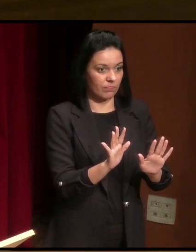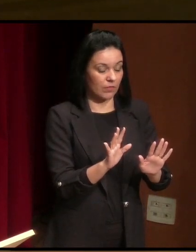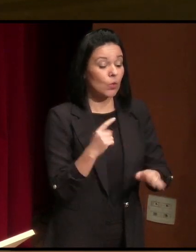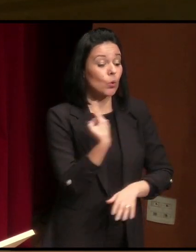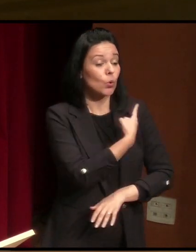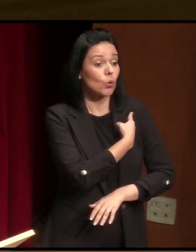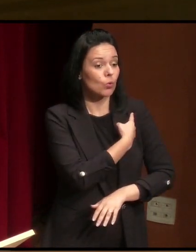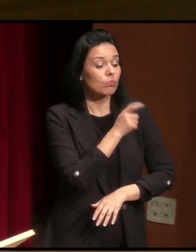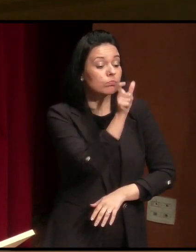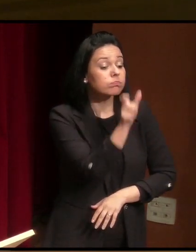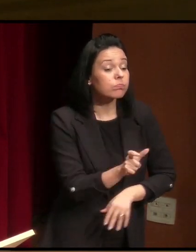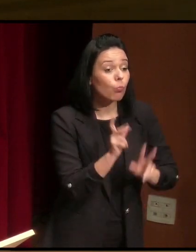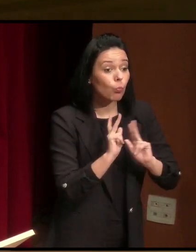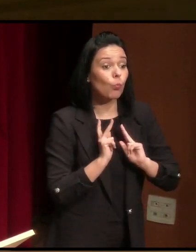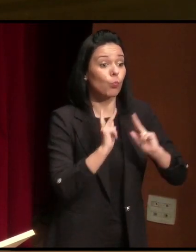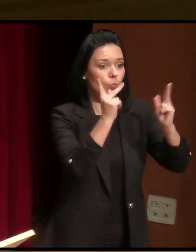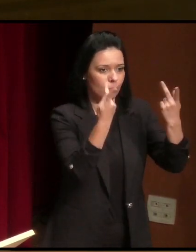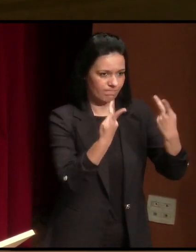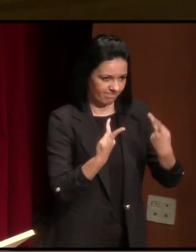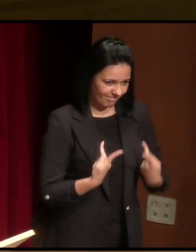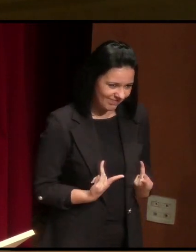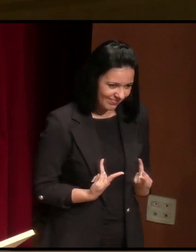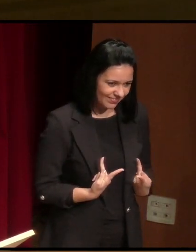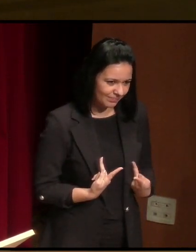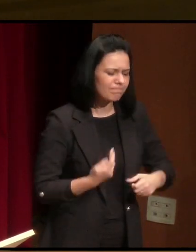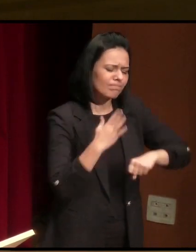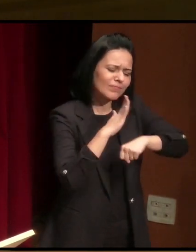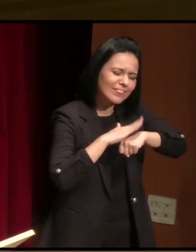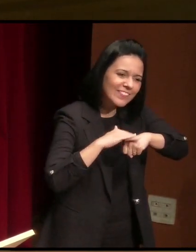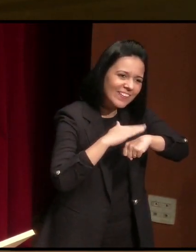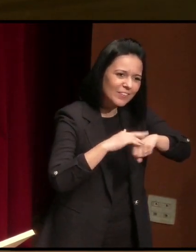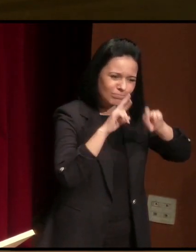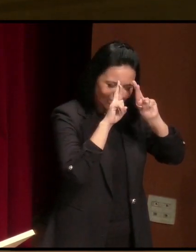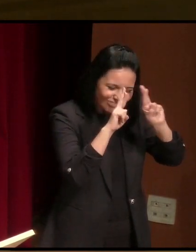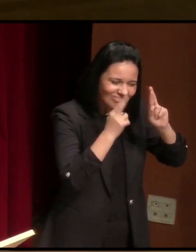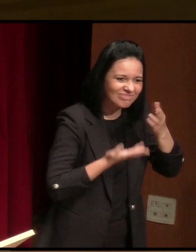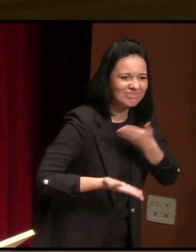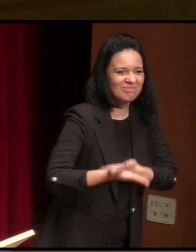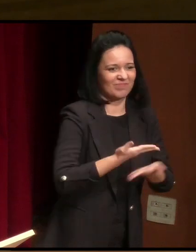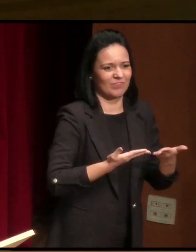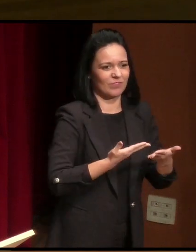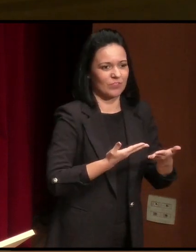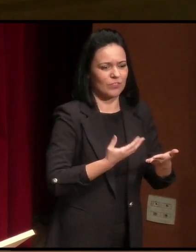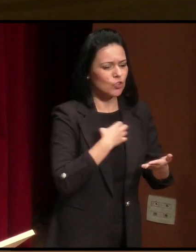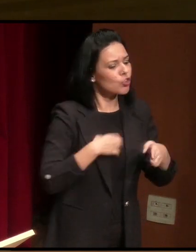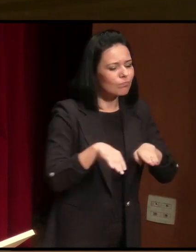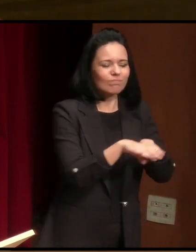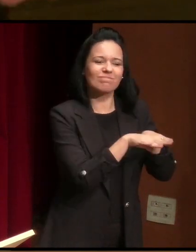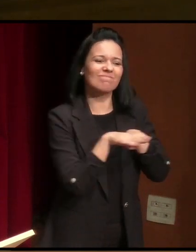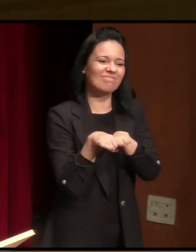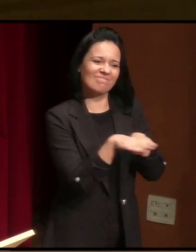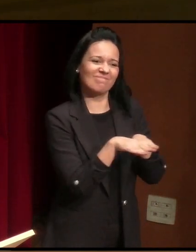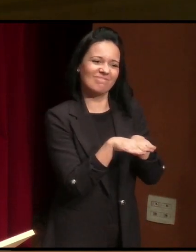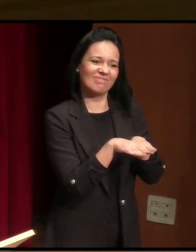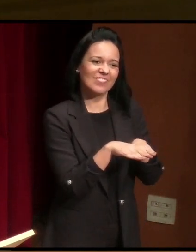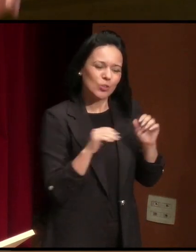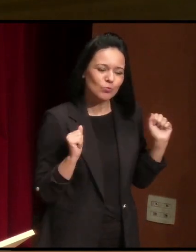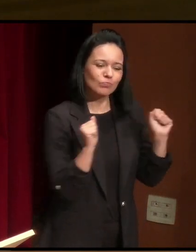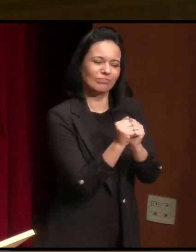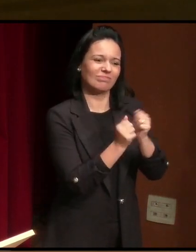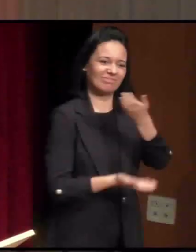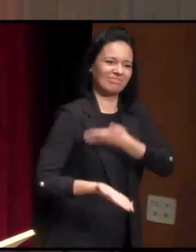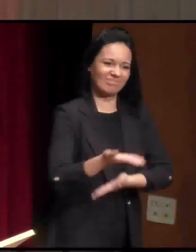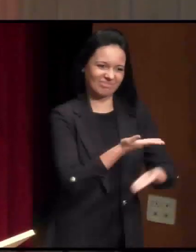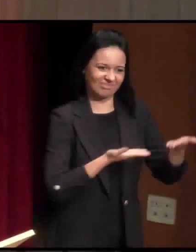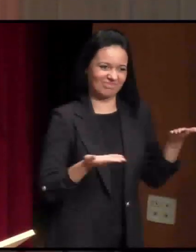ser tratadas com carinho, com respeito e com igualdade. Então, a mão na massa é igualdade.